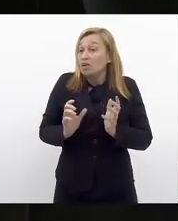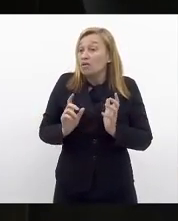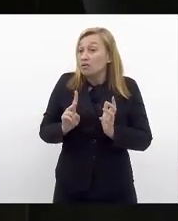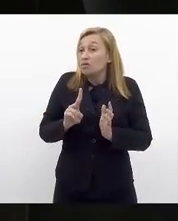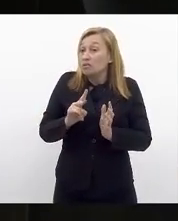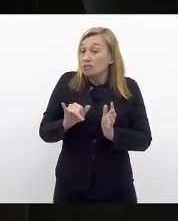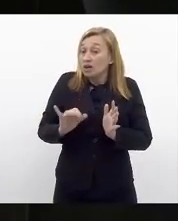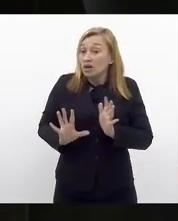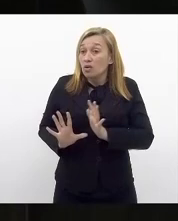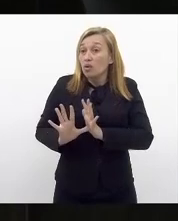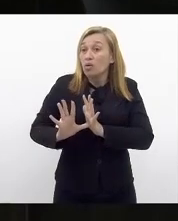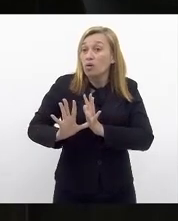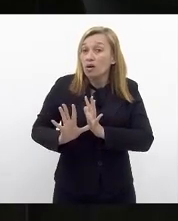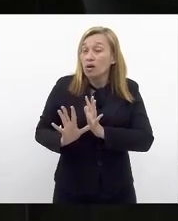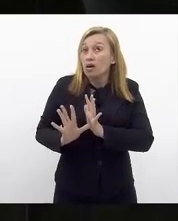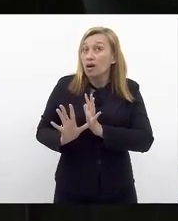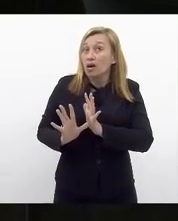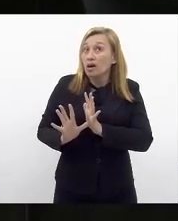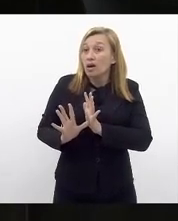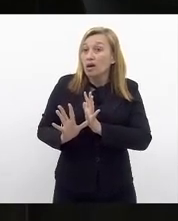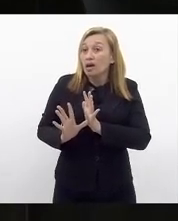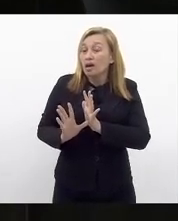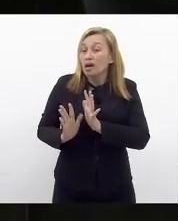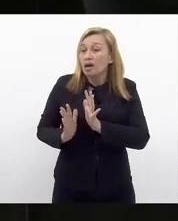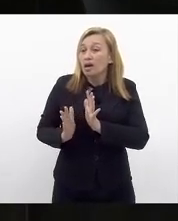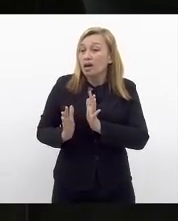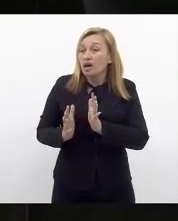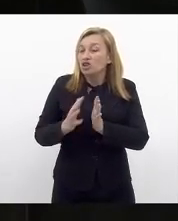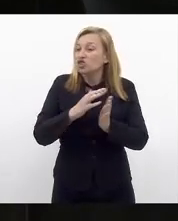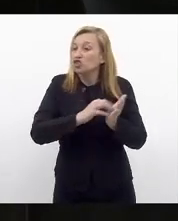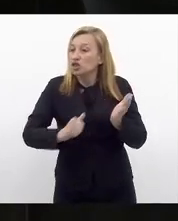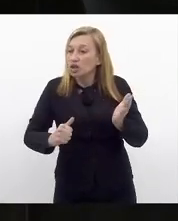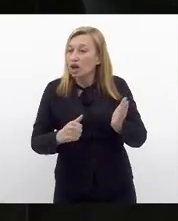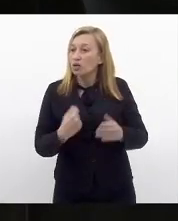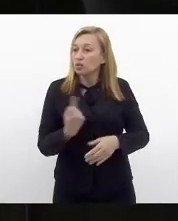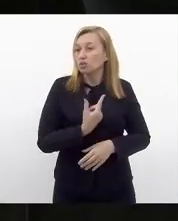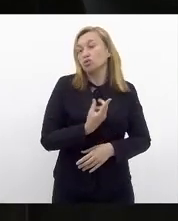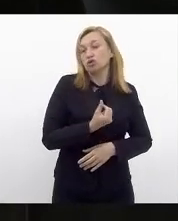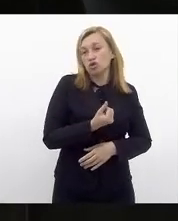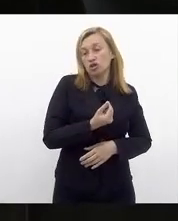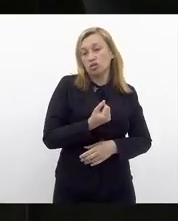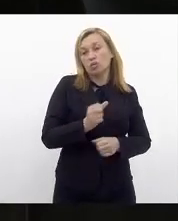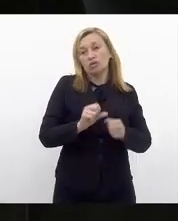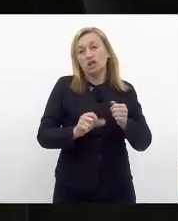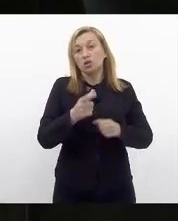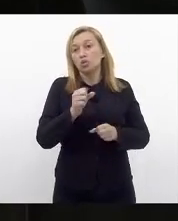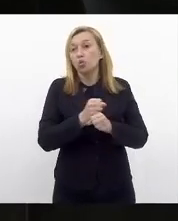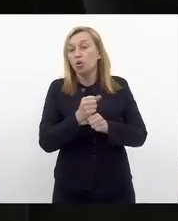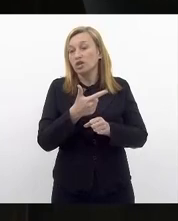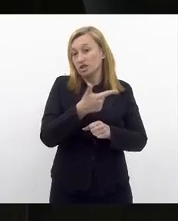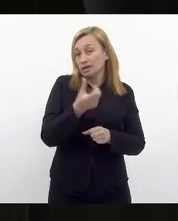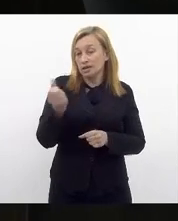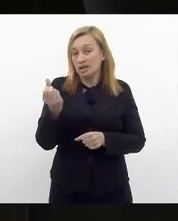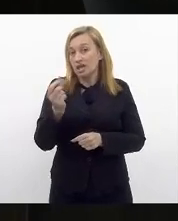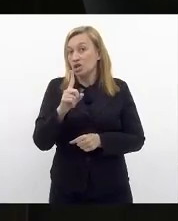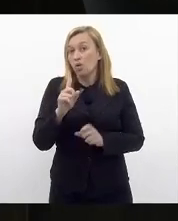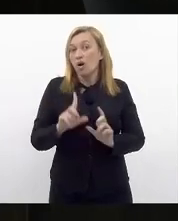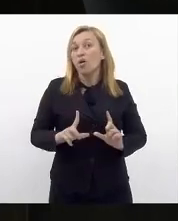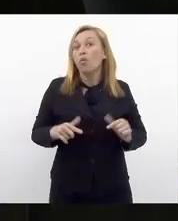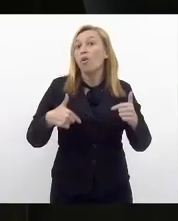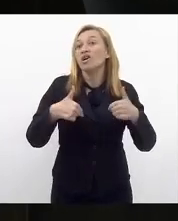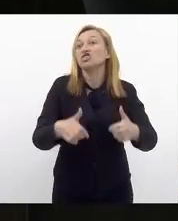já o Fizeram no anno de 16 Então na verdade não é um